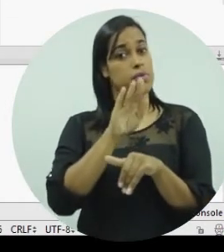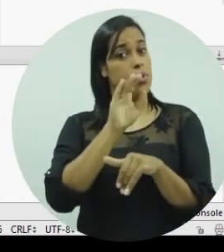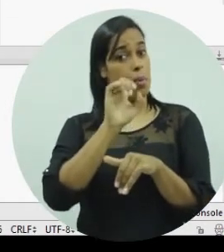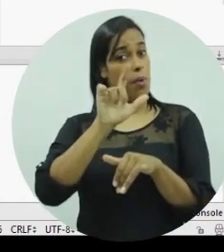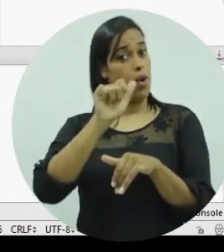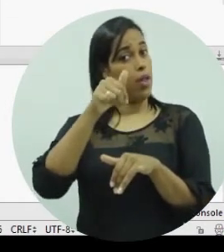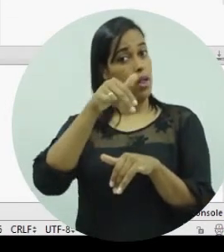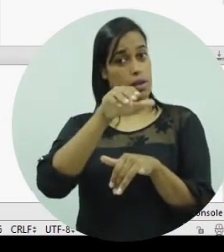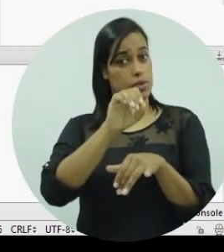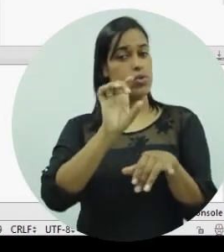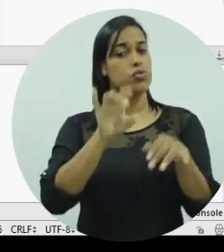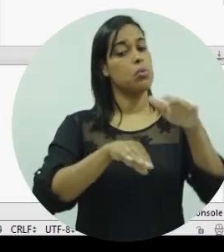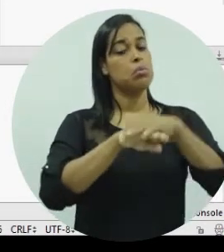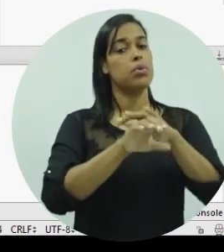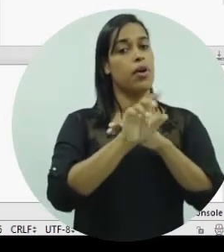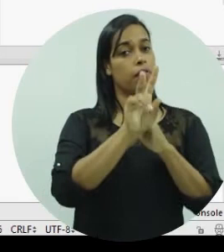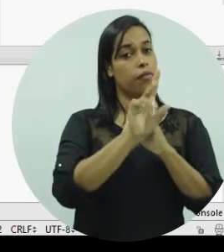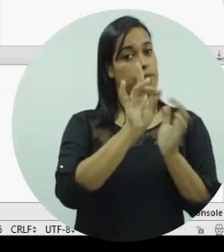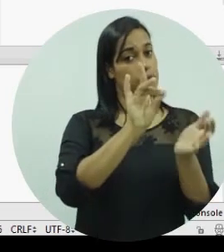falso.